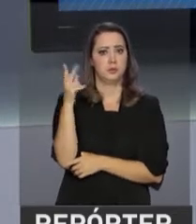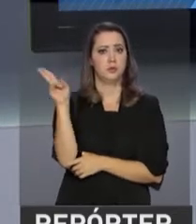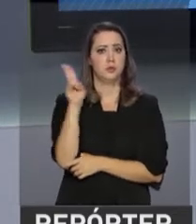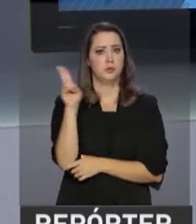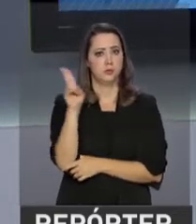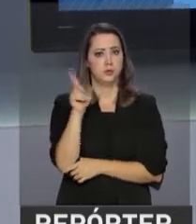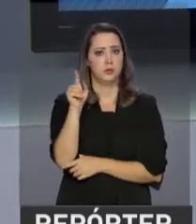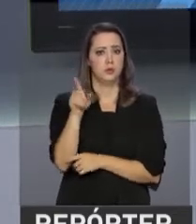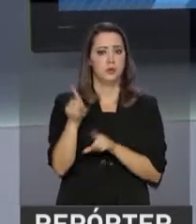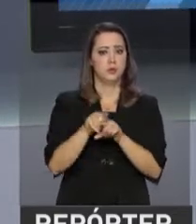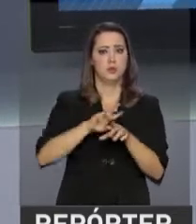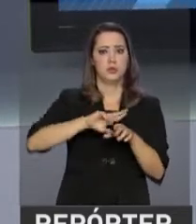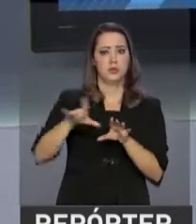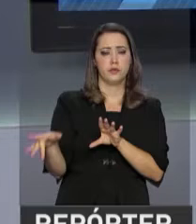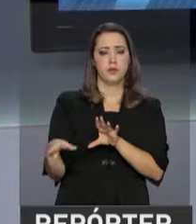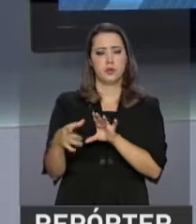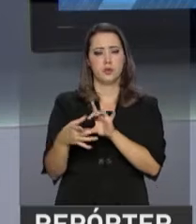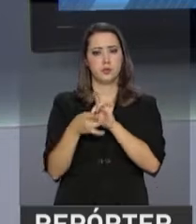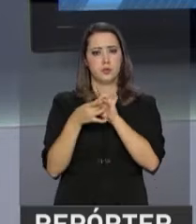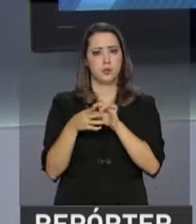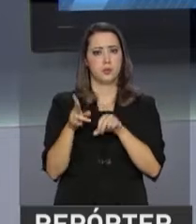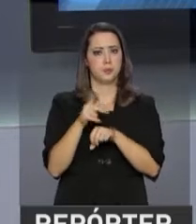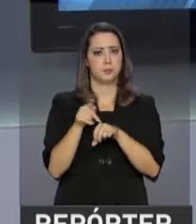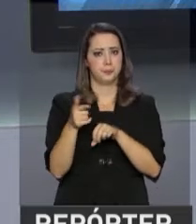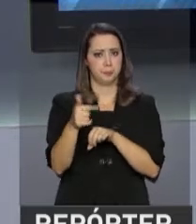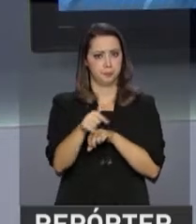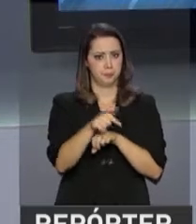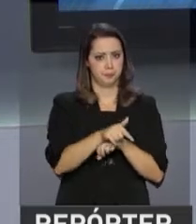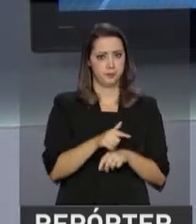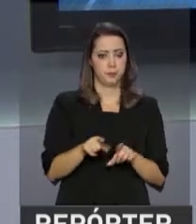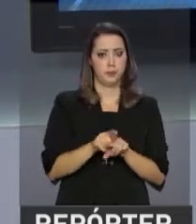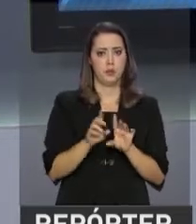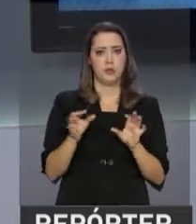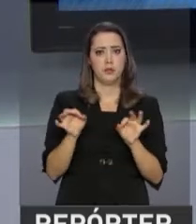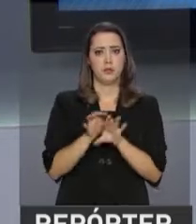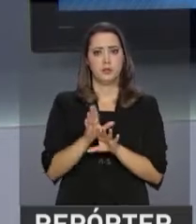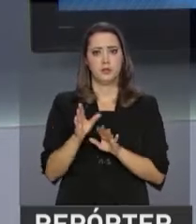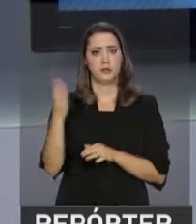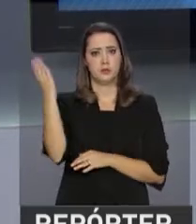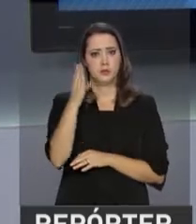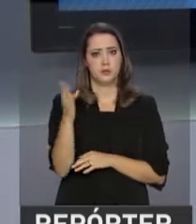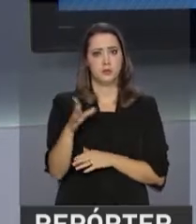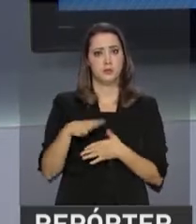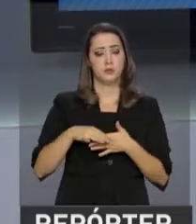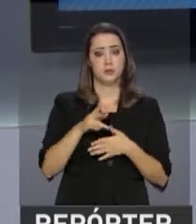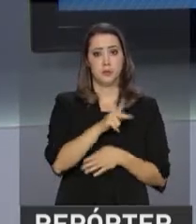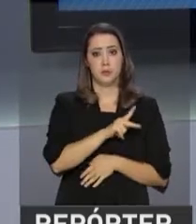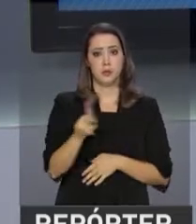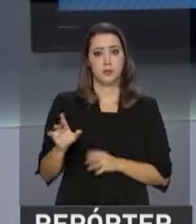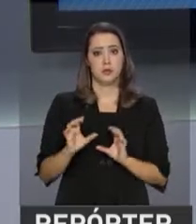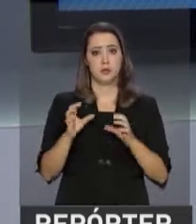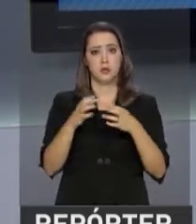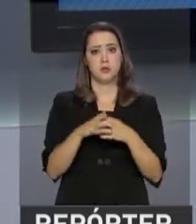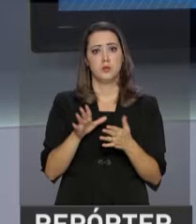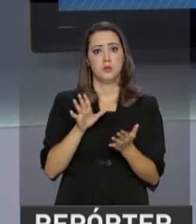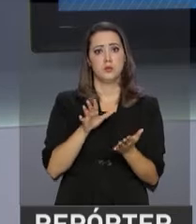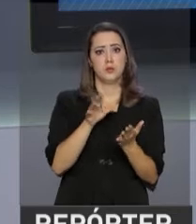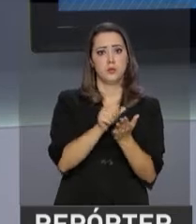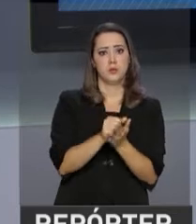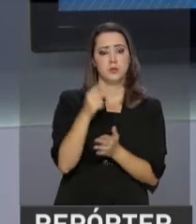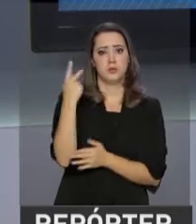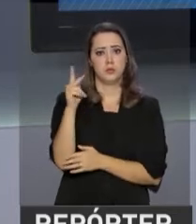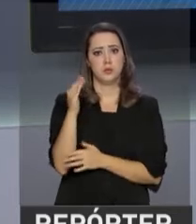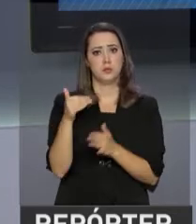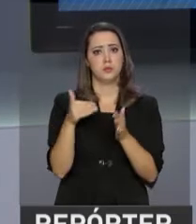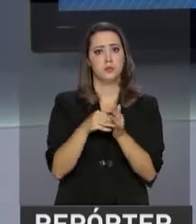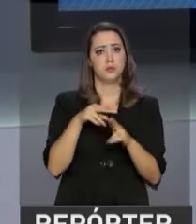e uruguai além dos países associados o evento vai encerrar a participação do brasil na presidência do bloco que será assumida